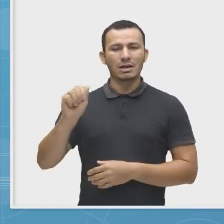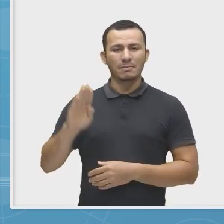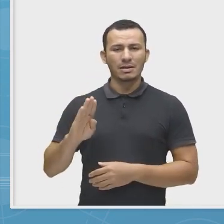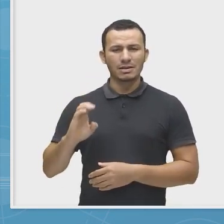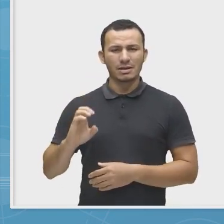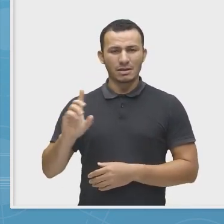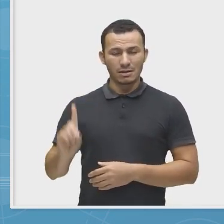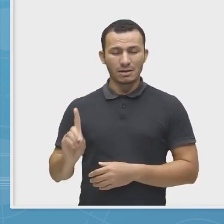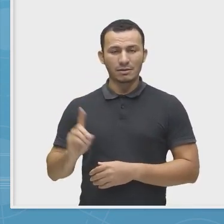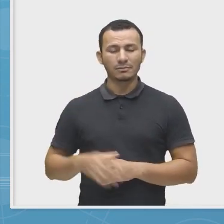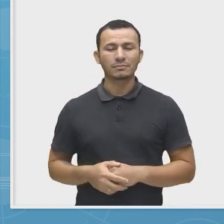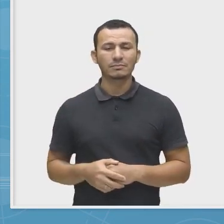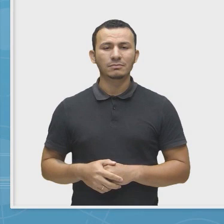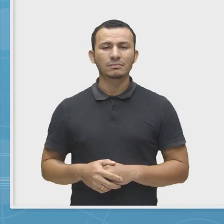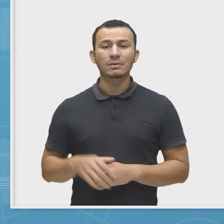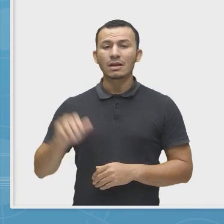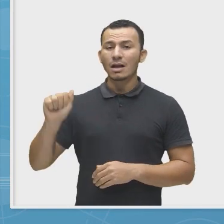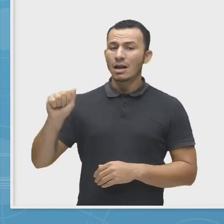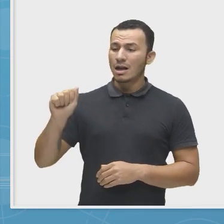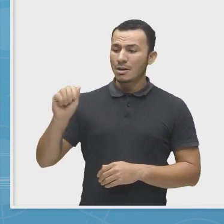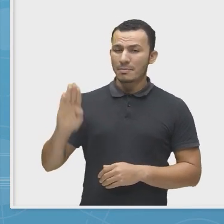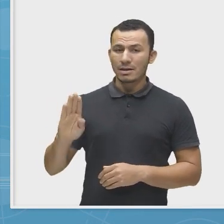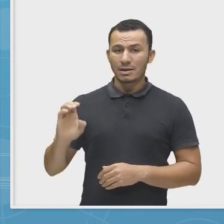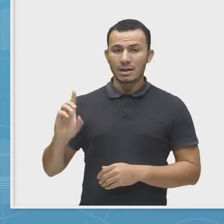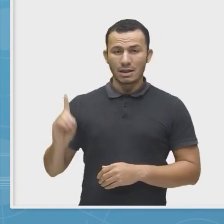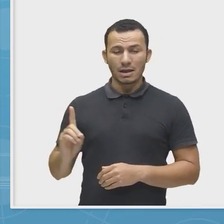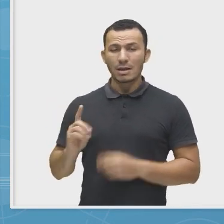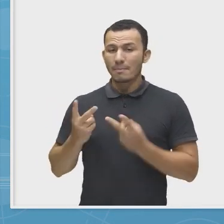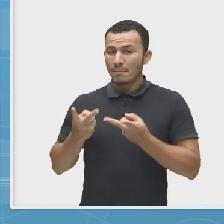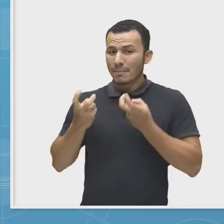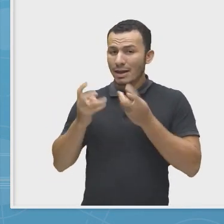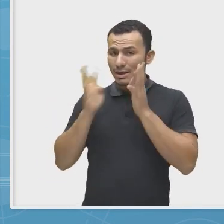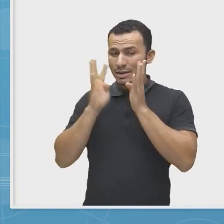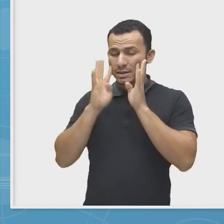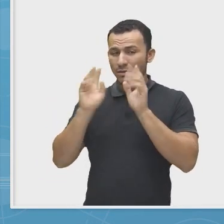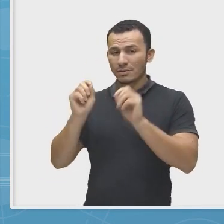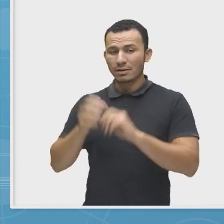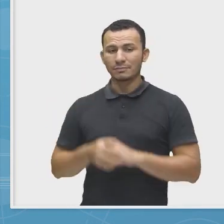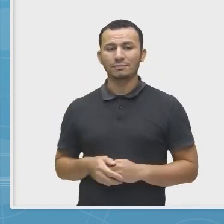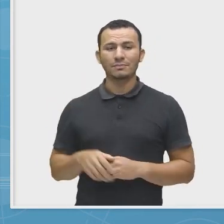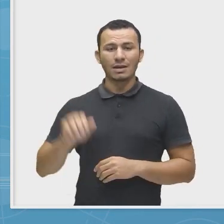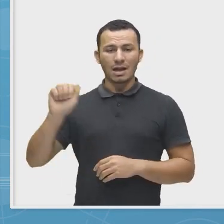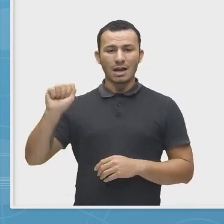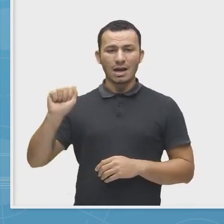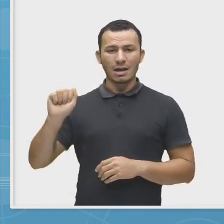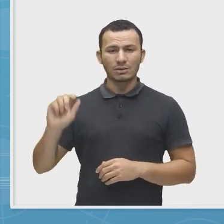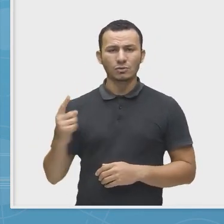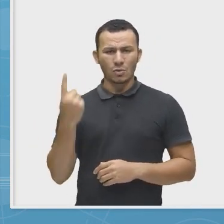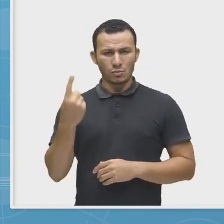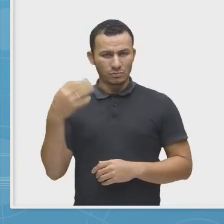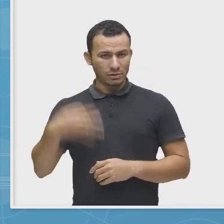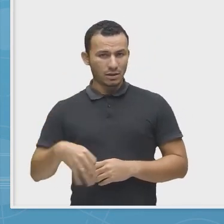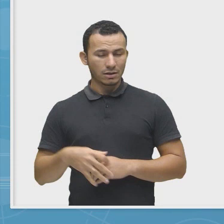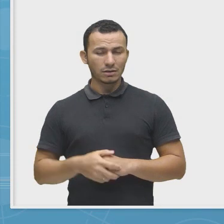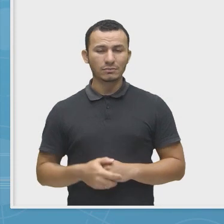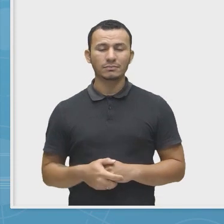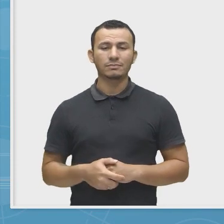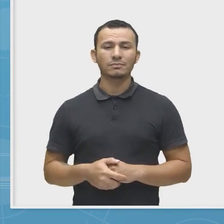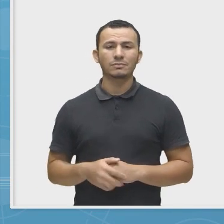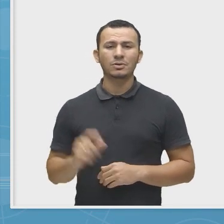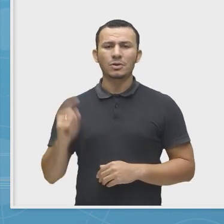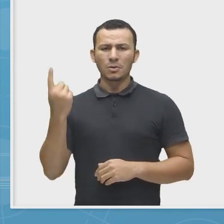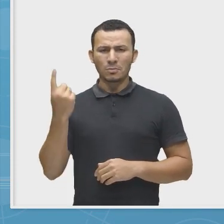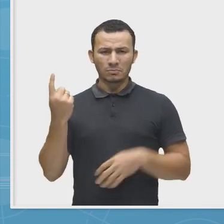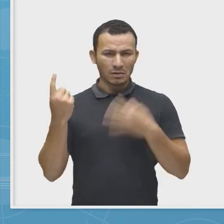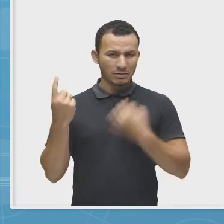tipo de alternativa a gente tem que prestar atenção no seguinte. A letra A diz assim, apenas a afirmação 1. A afirmação 1